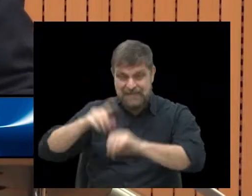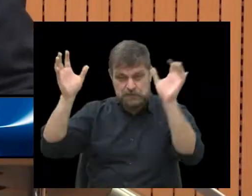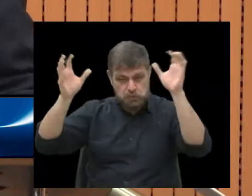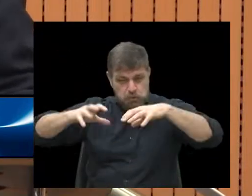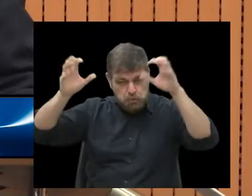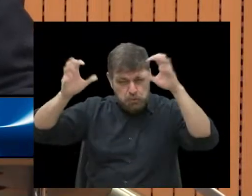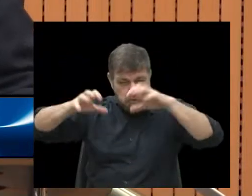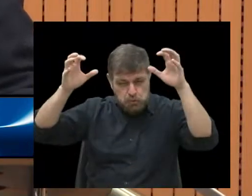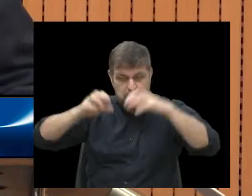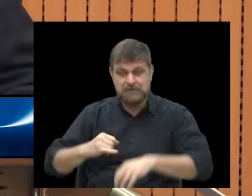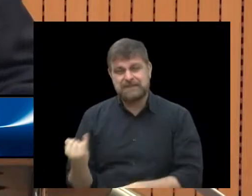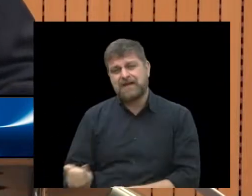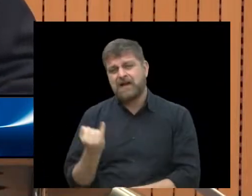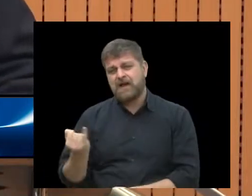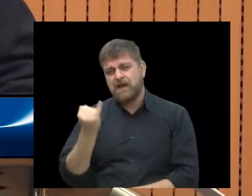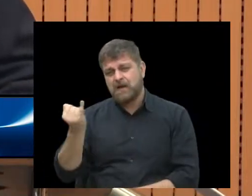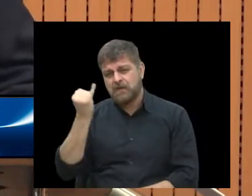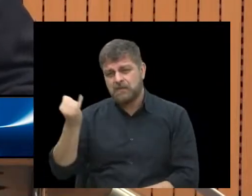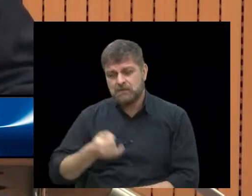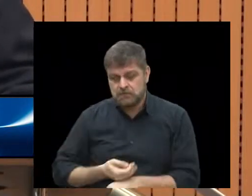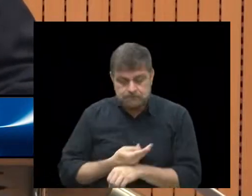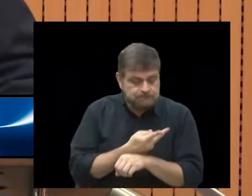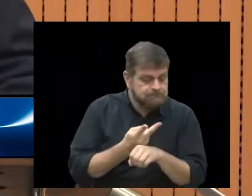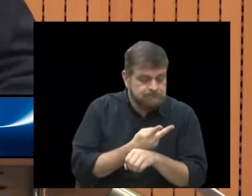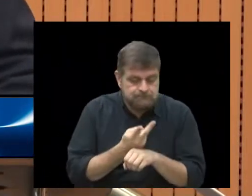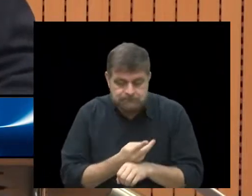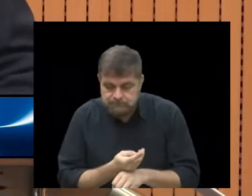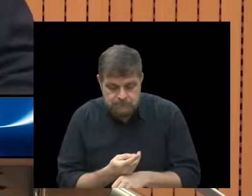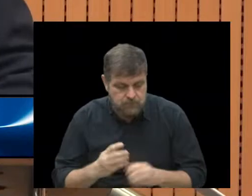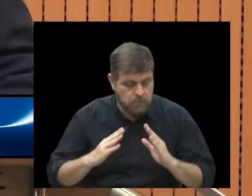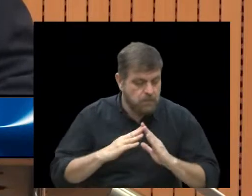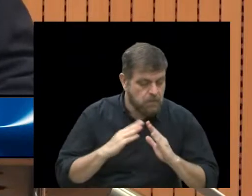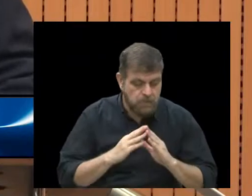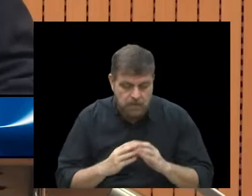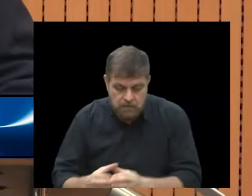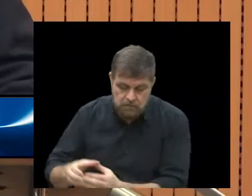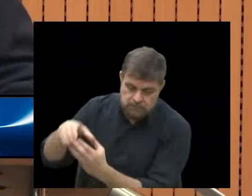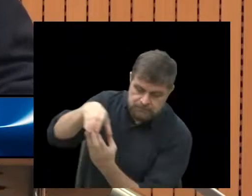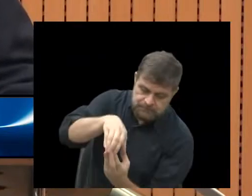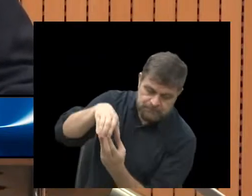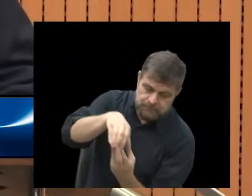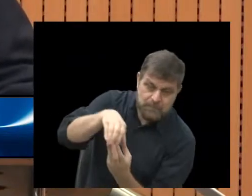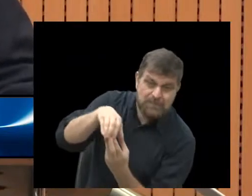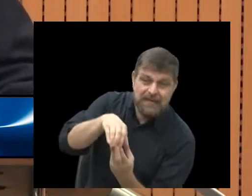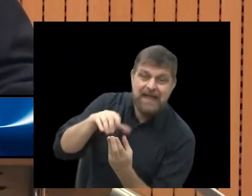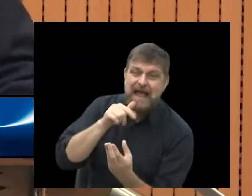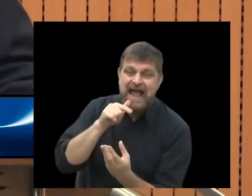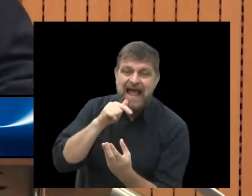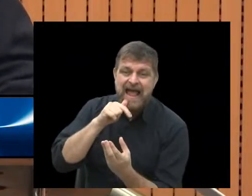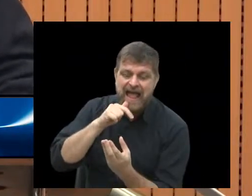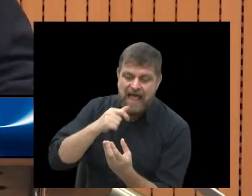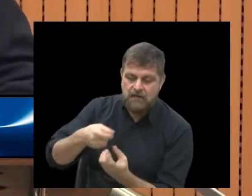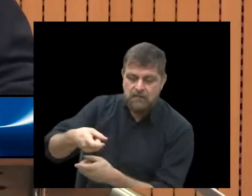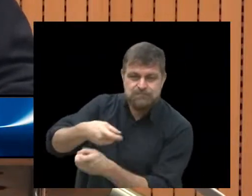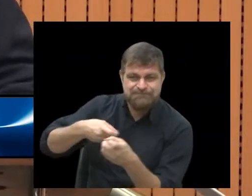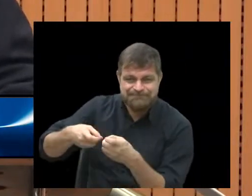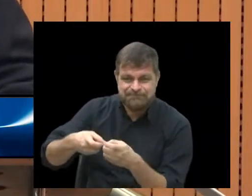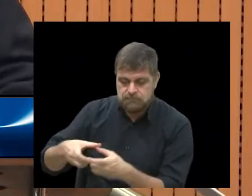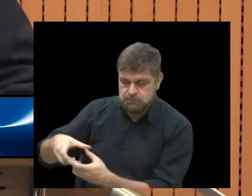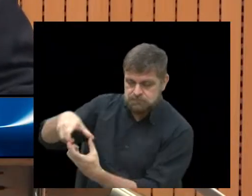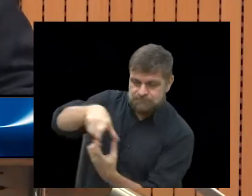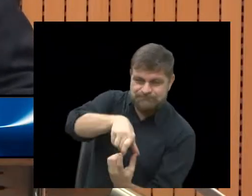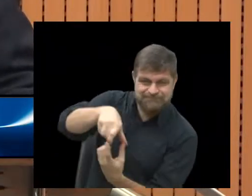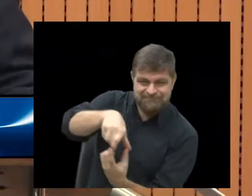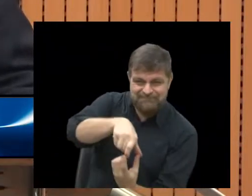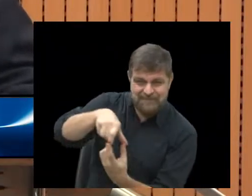é muito importante continuar vigiando os vasos, aquele pratinho,